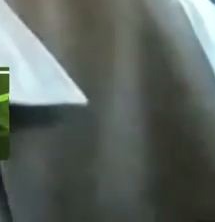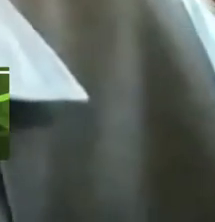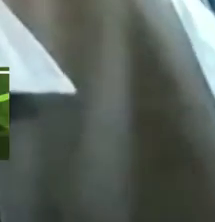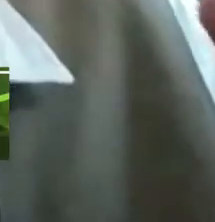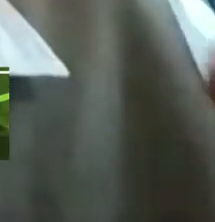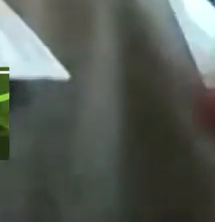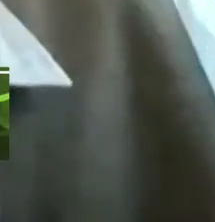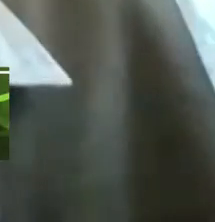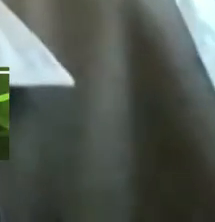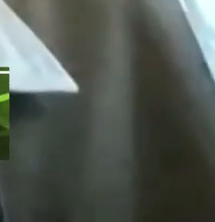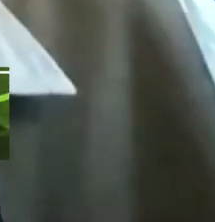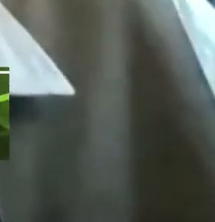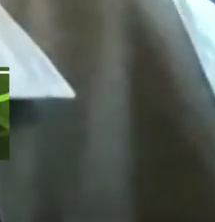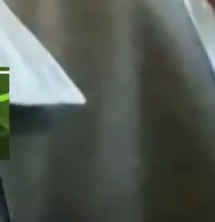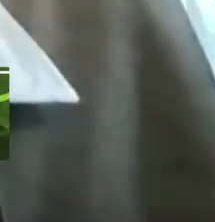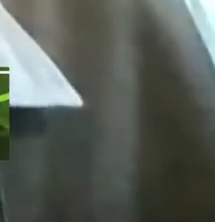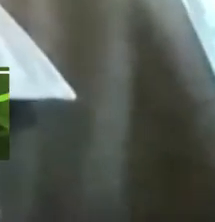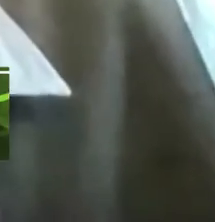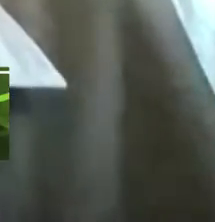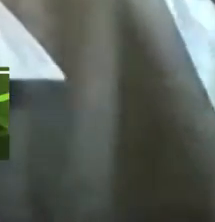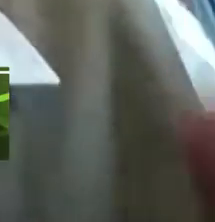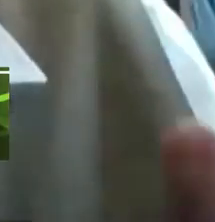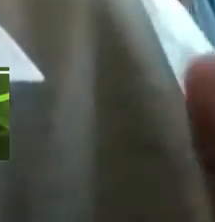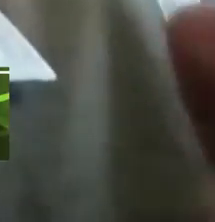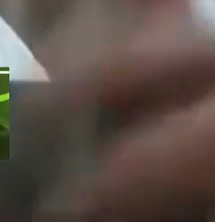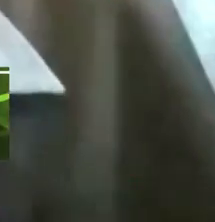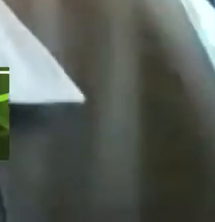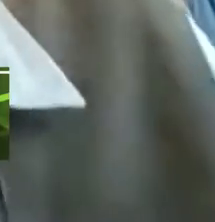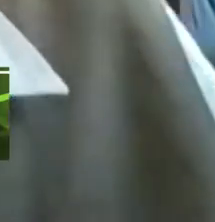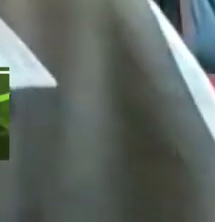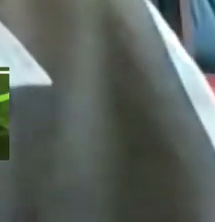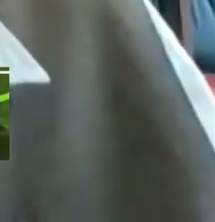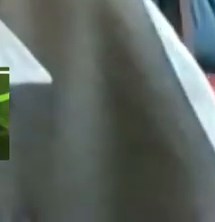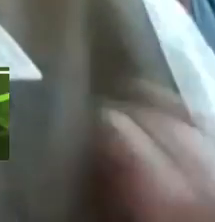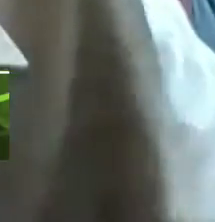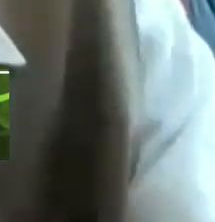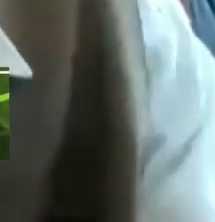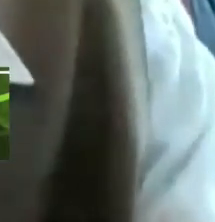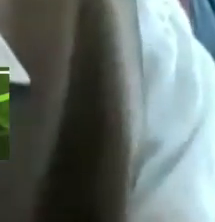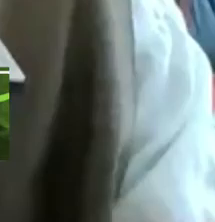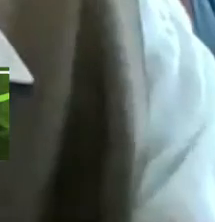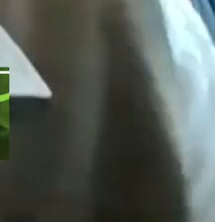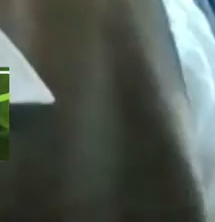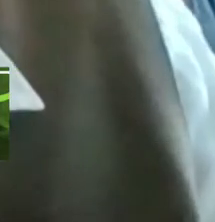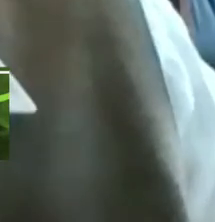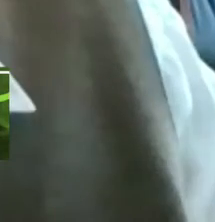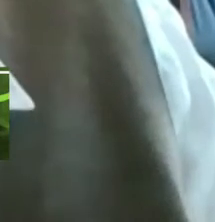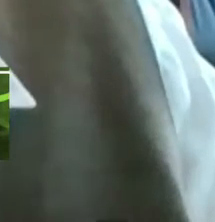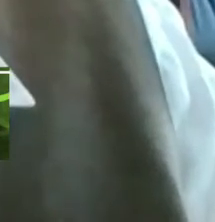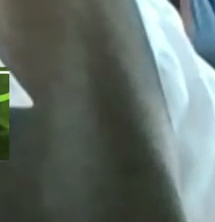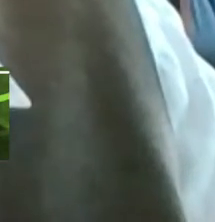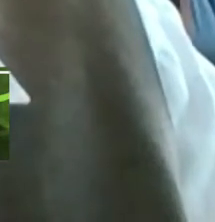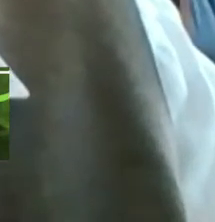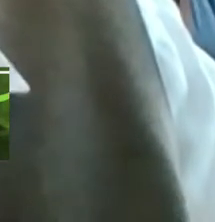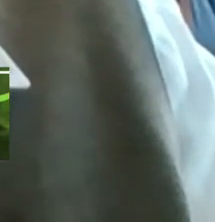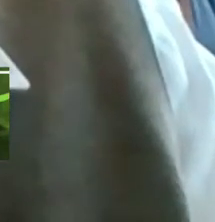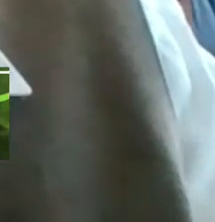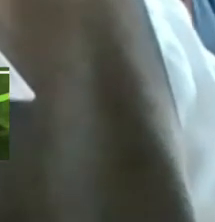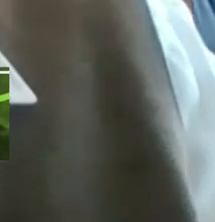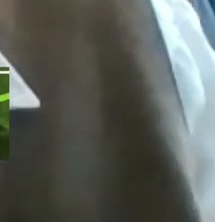afetiva profunda das heranças isso só a cultura dá eu sempre digo e estou encerrando Dani